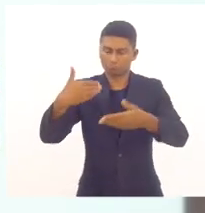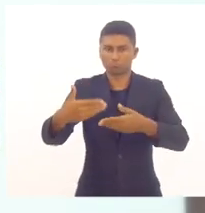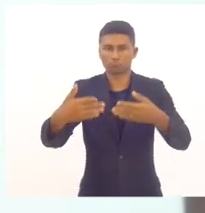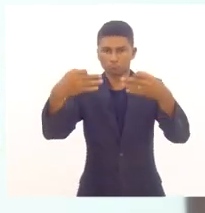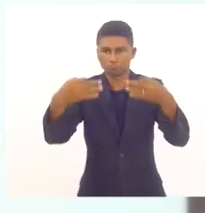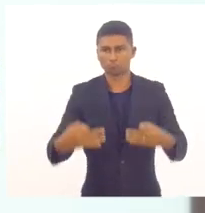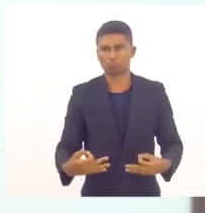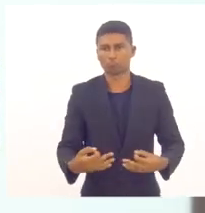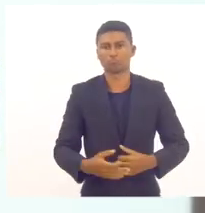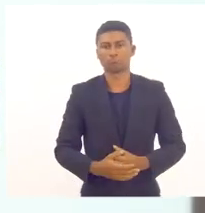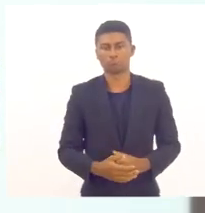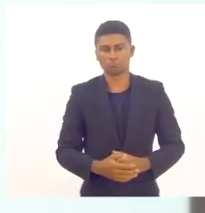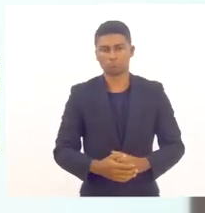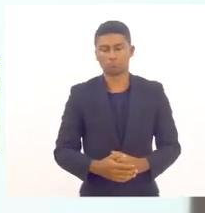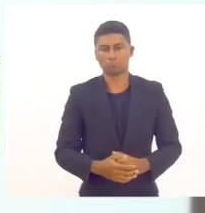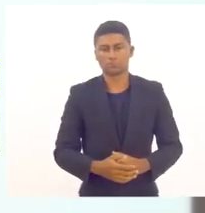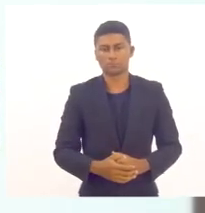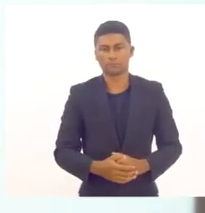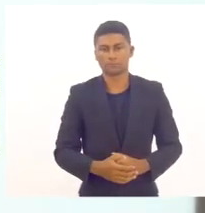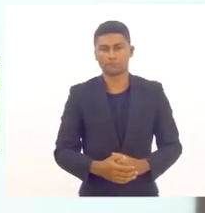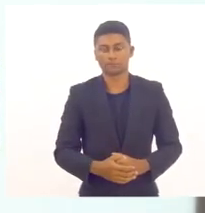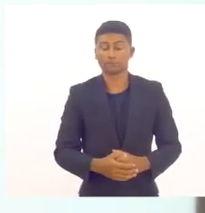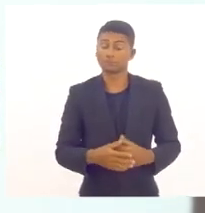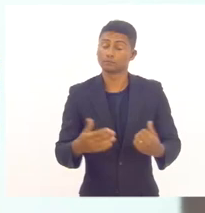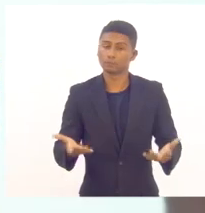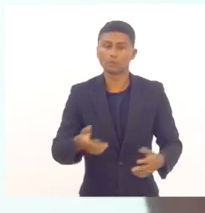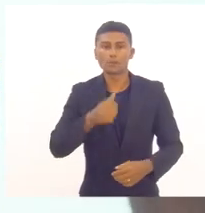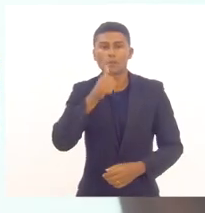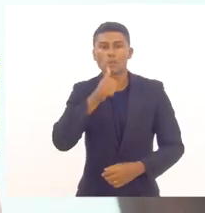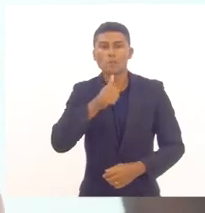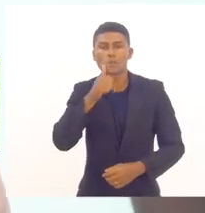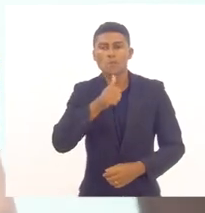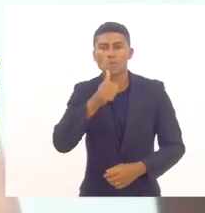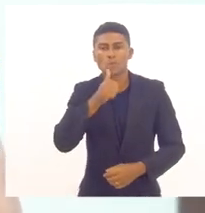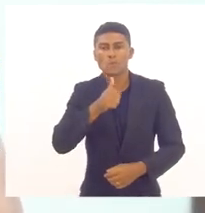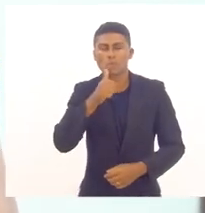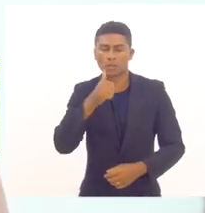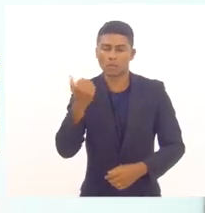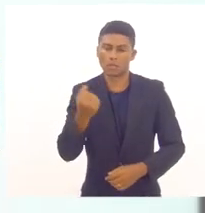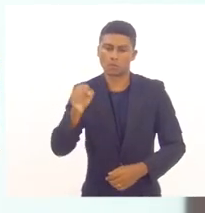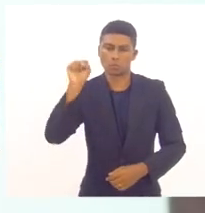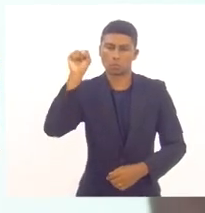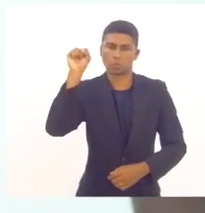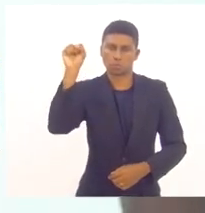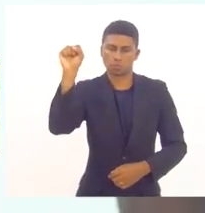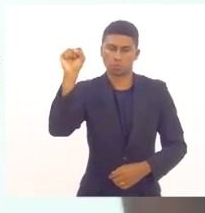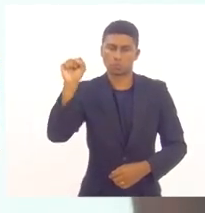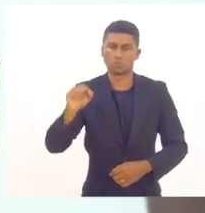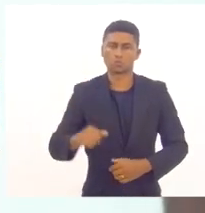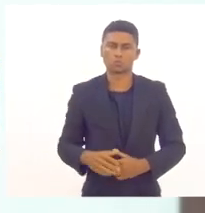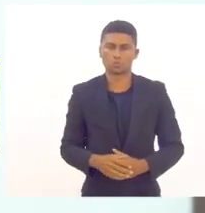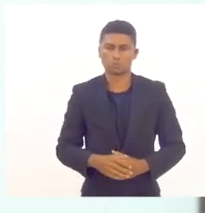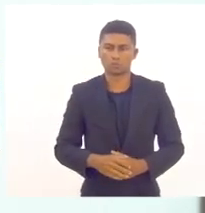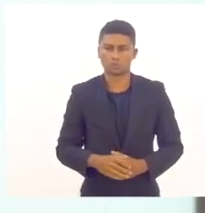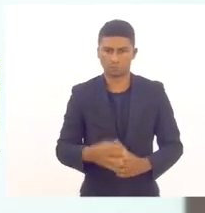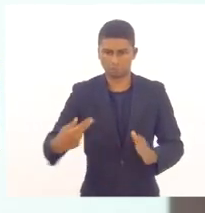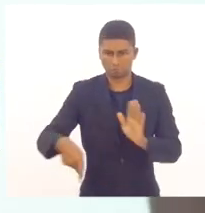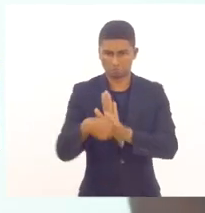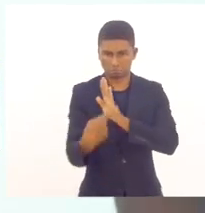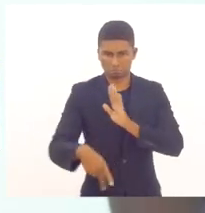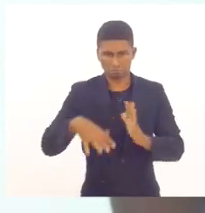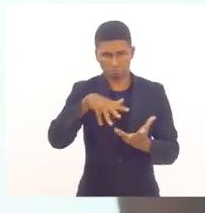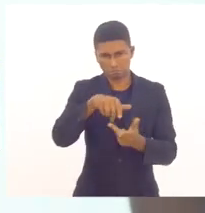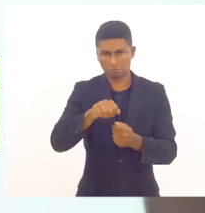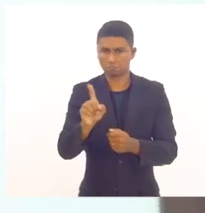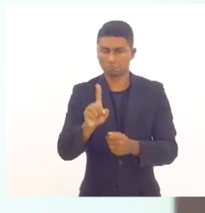em hipótese nenhuma, uma mulher que carrega um axé, que não é desse mundo, é uma